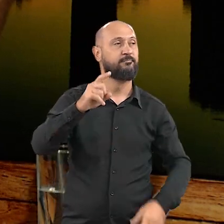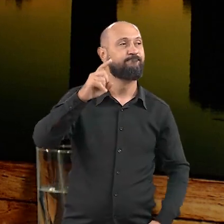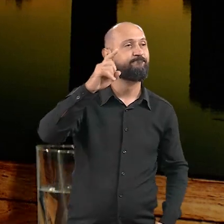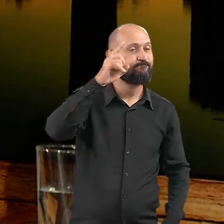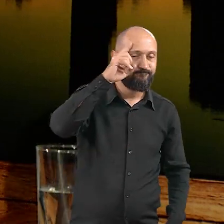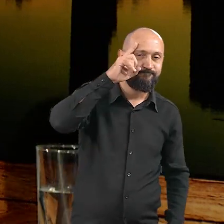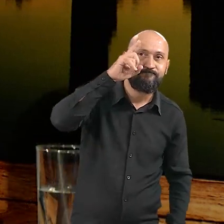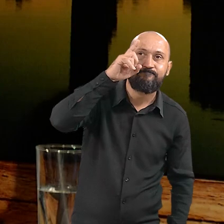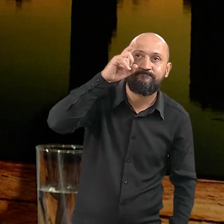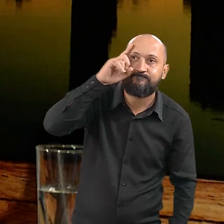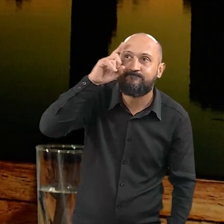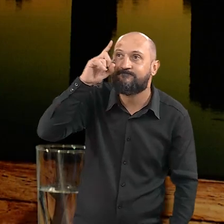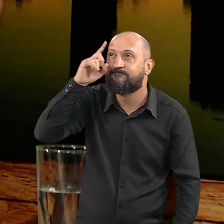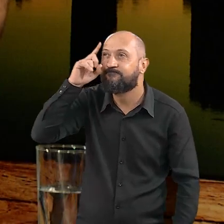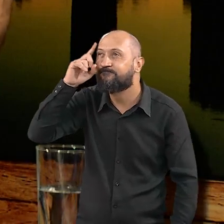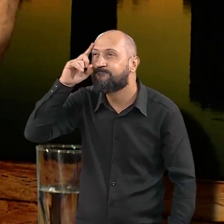dia